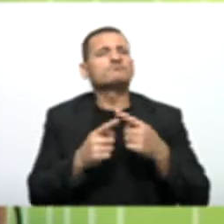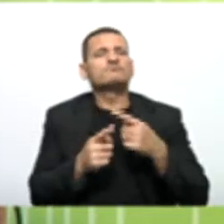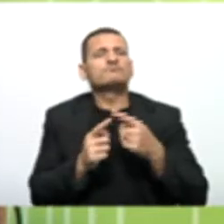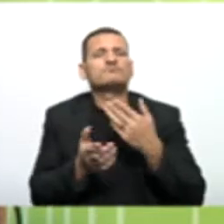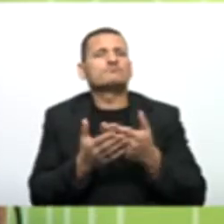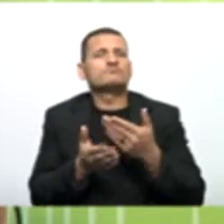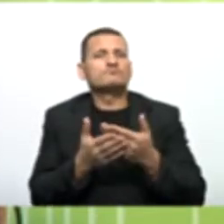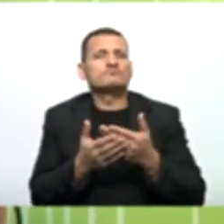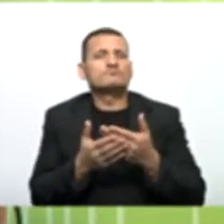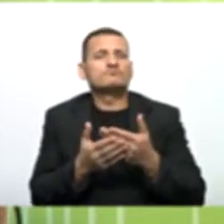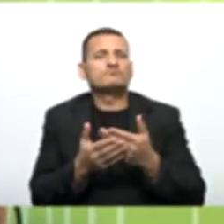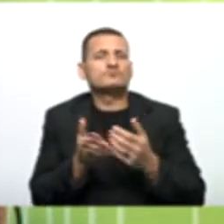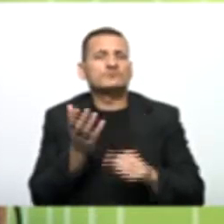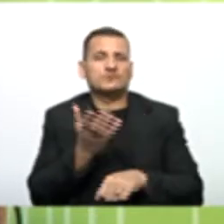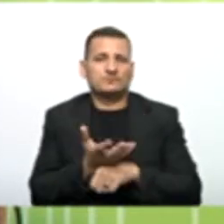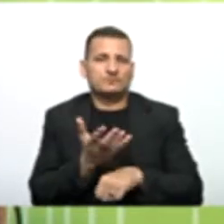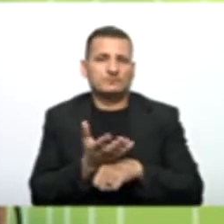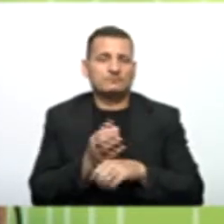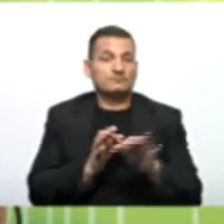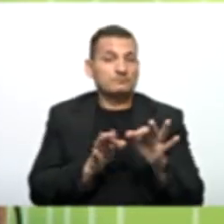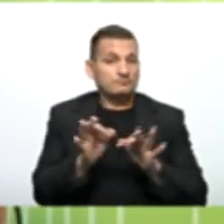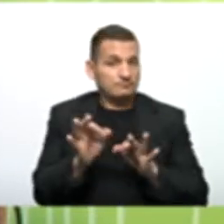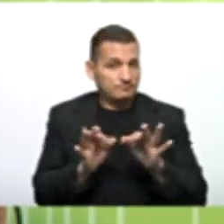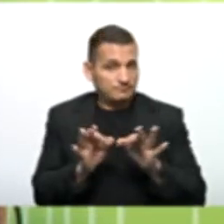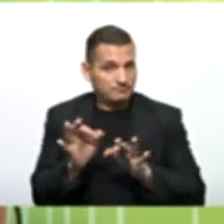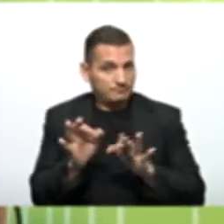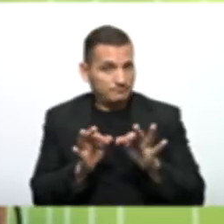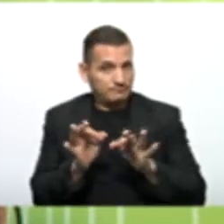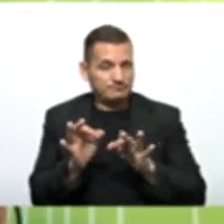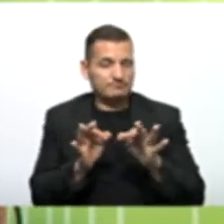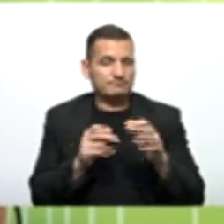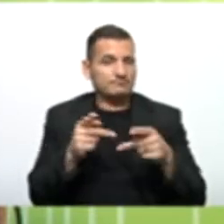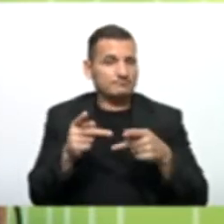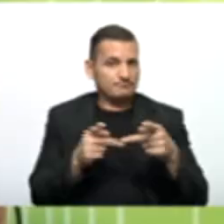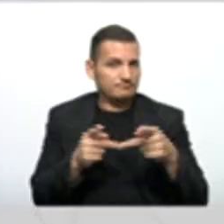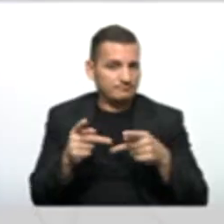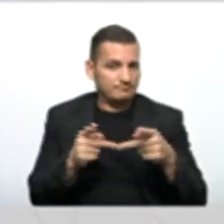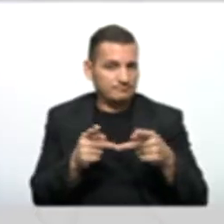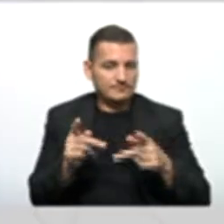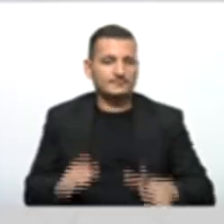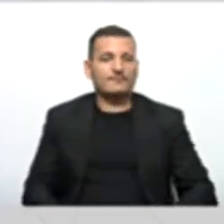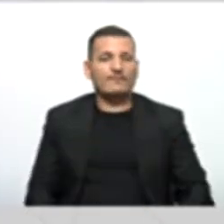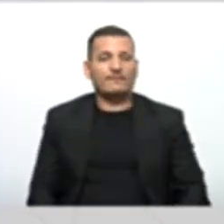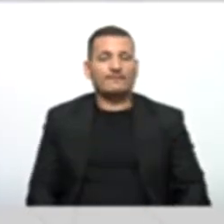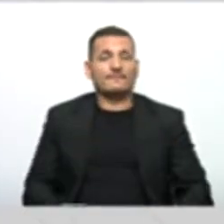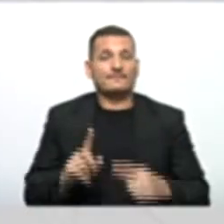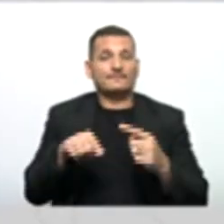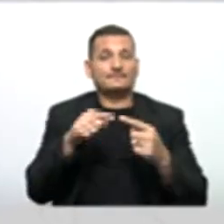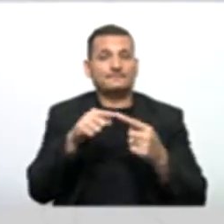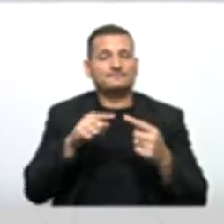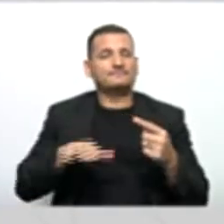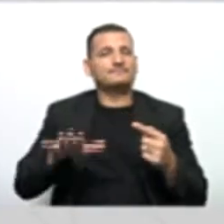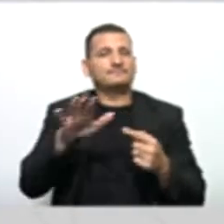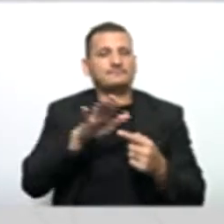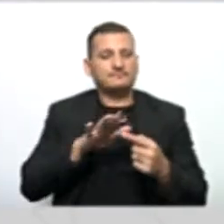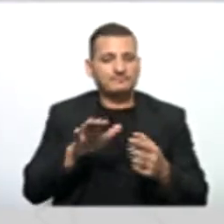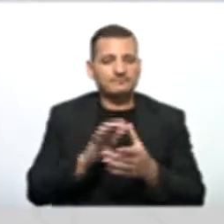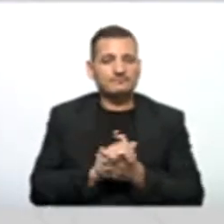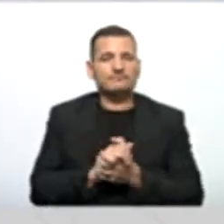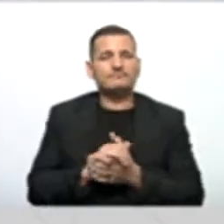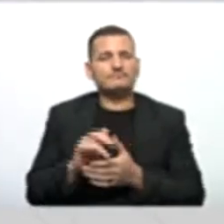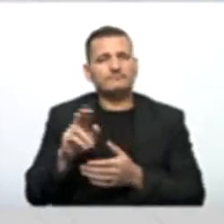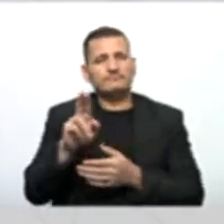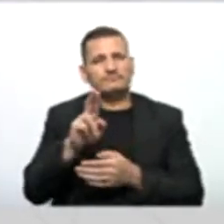estudando essa disciplina de elaboração e gestão de projetos. Bora dar uma olhada aqui, gente. Ó, objetivo geral, aplicar os métodos